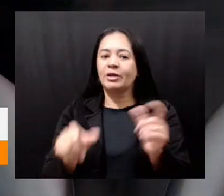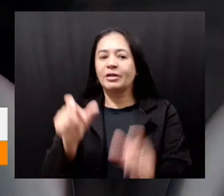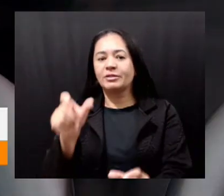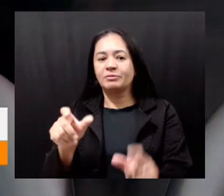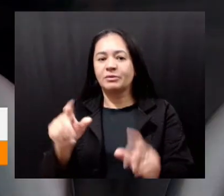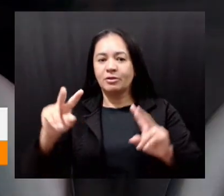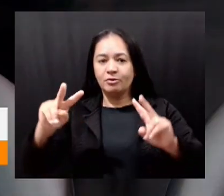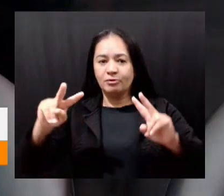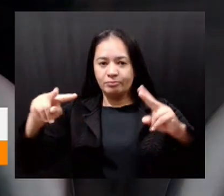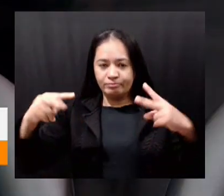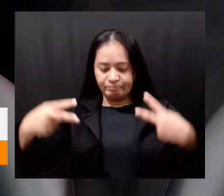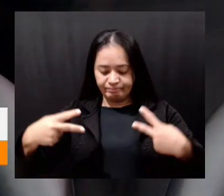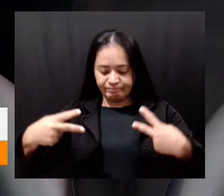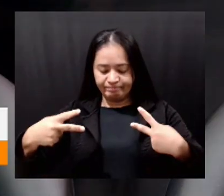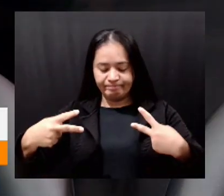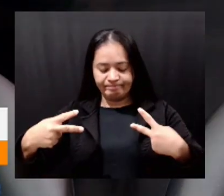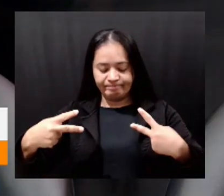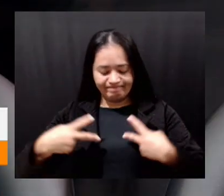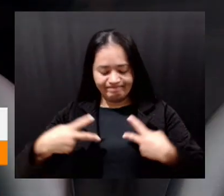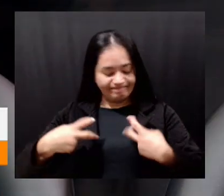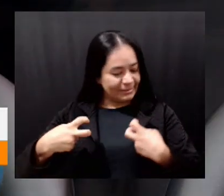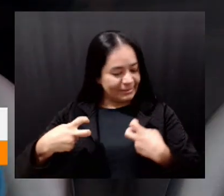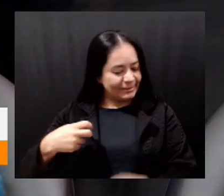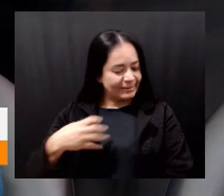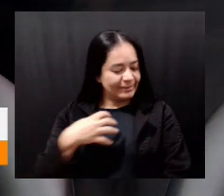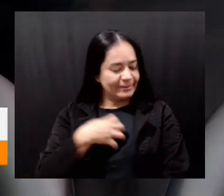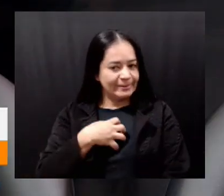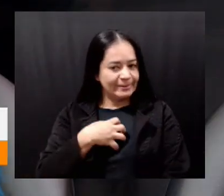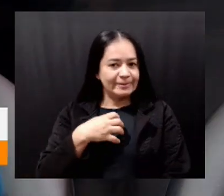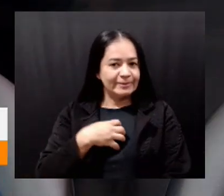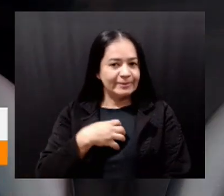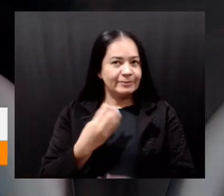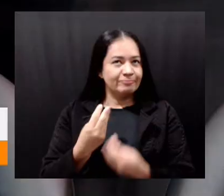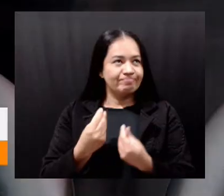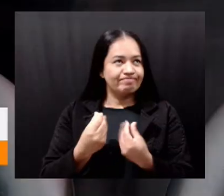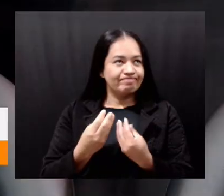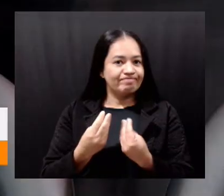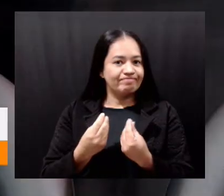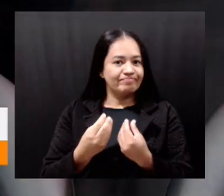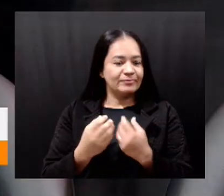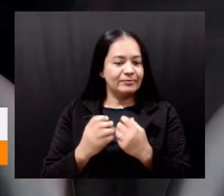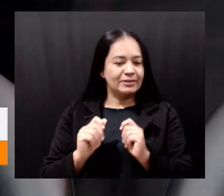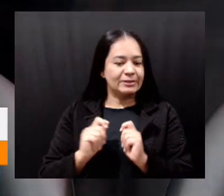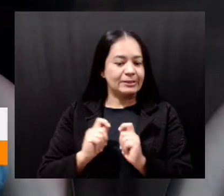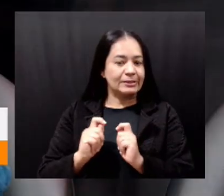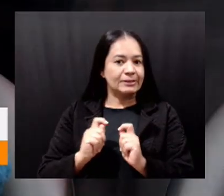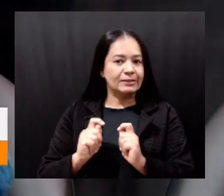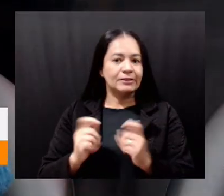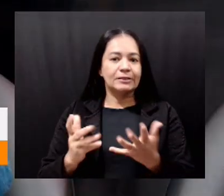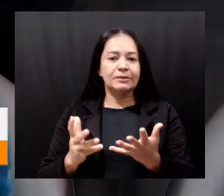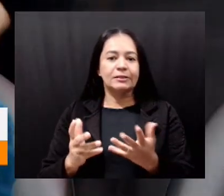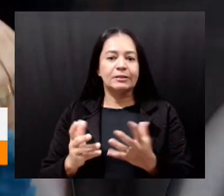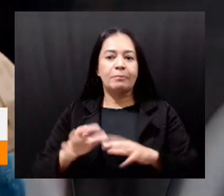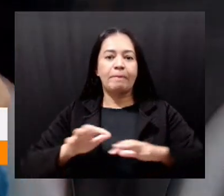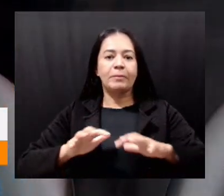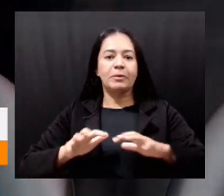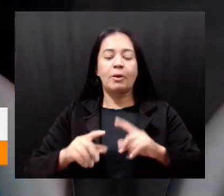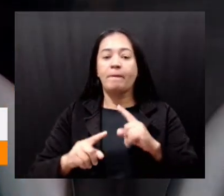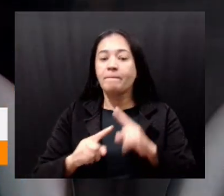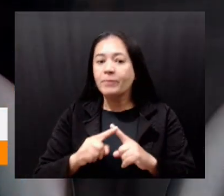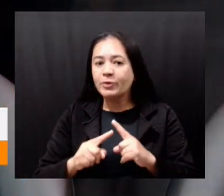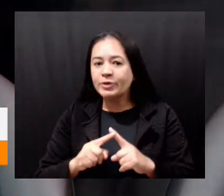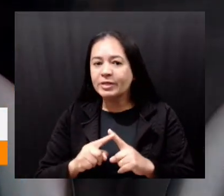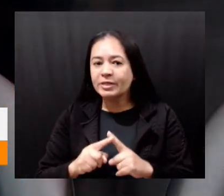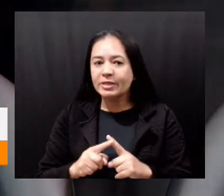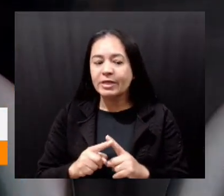elas falaram, acho que tem alguma coisa que mexeu demais, né? Além do próprio fato da pandemia,